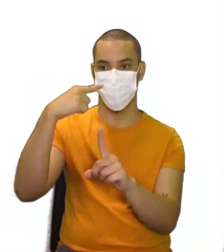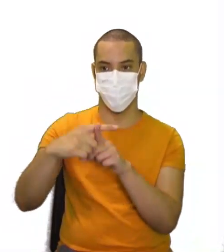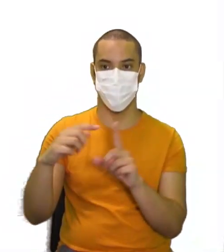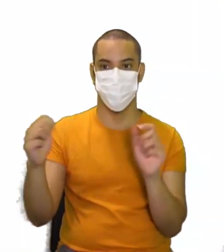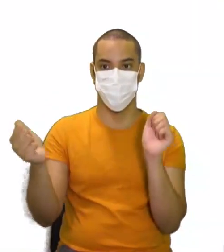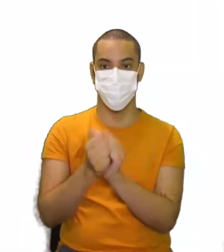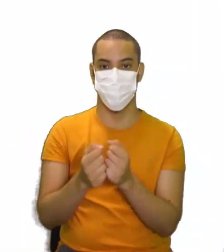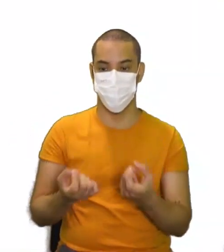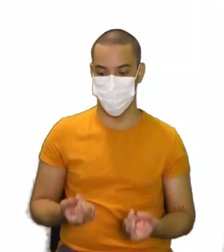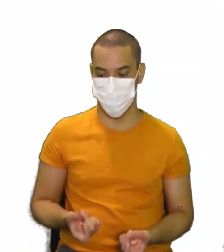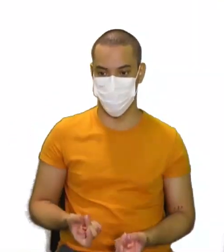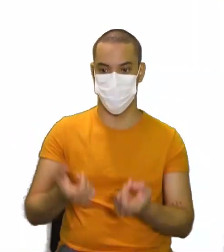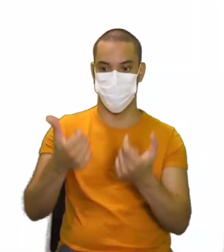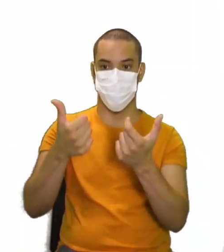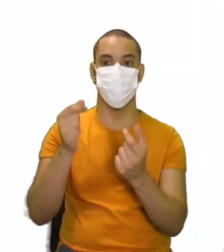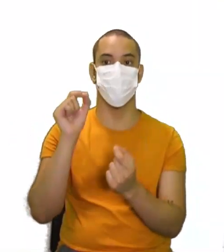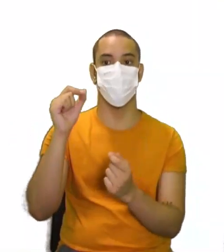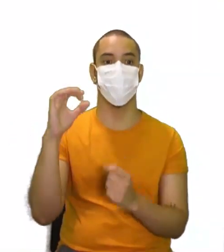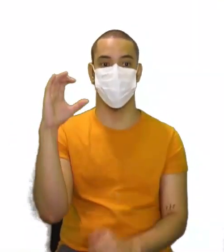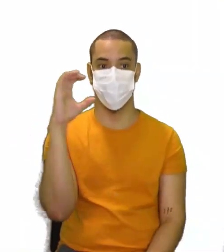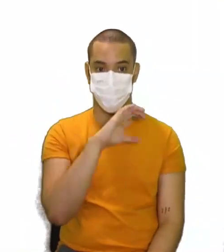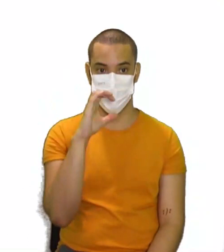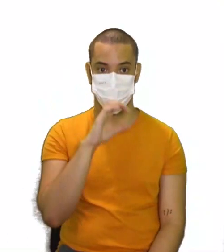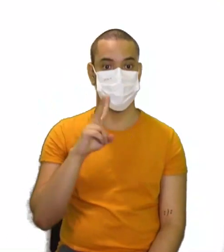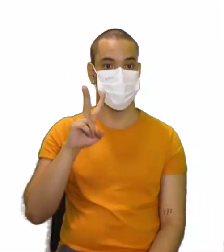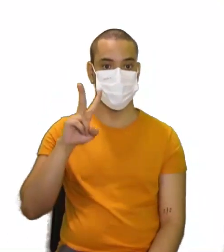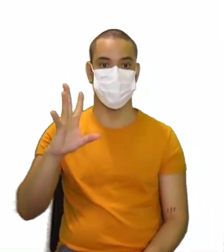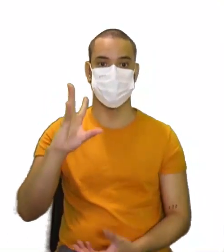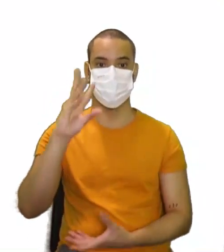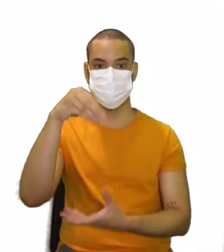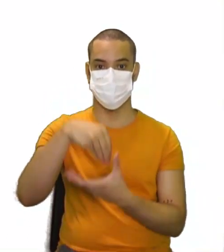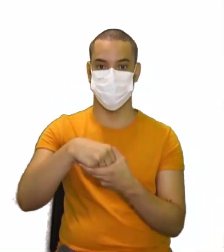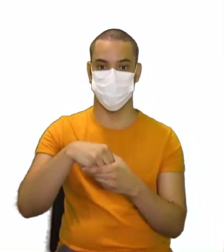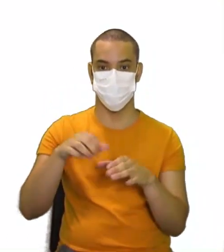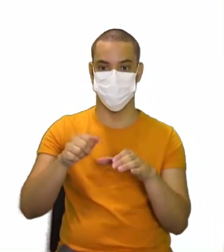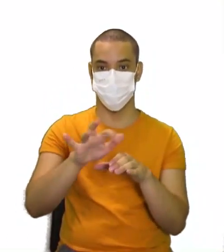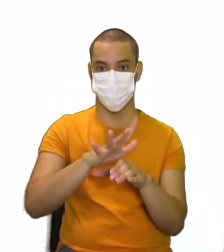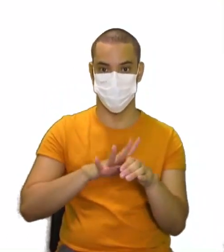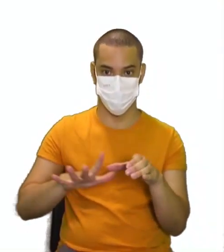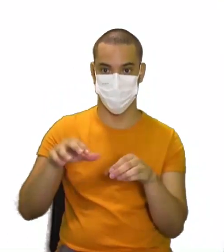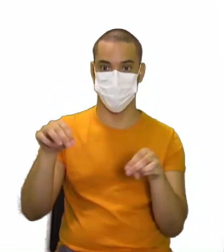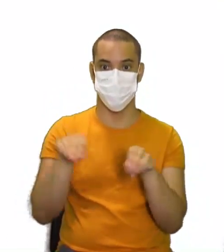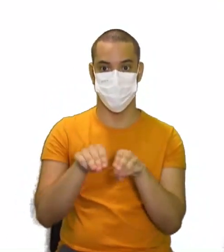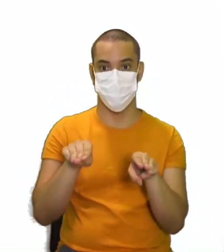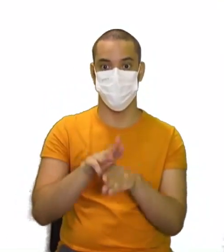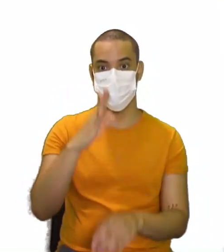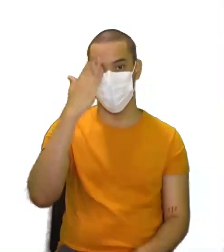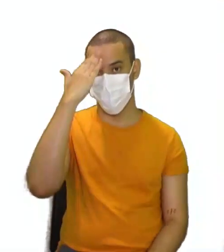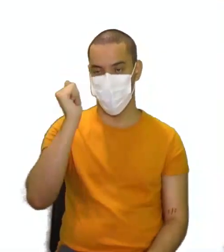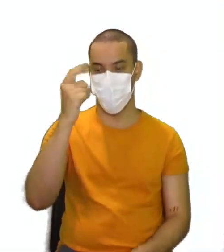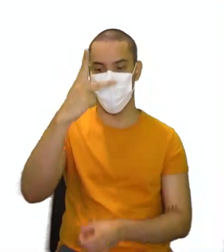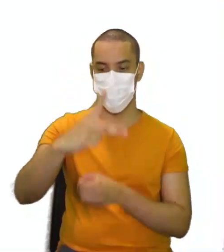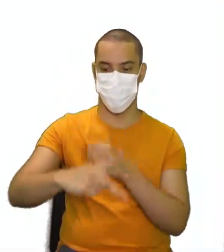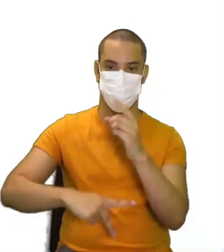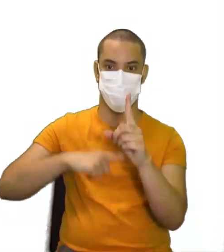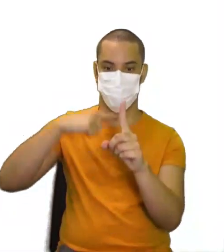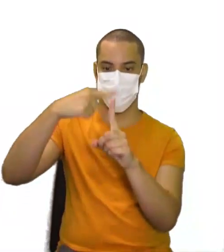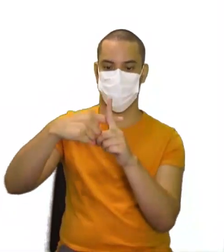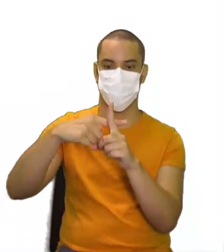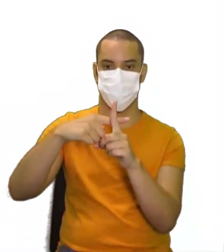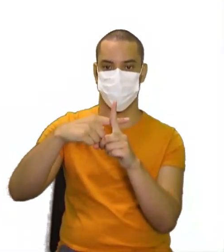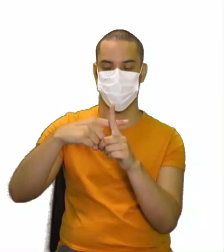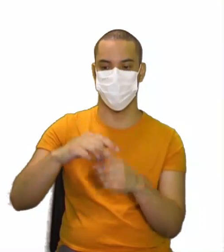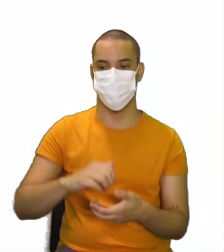com velocidade v num campo magnético. Se é um próton, gente, já sabe que é positivo. Olha